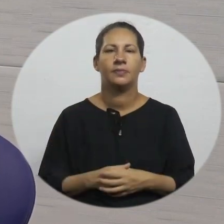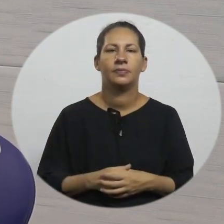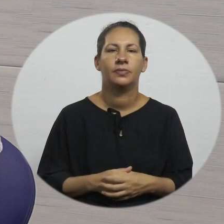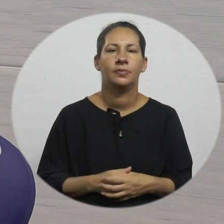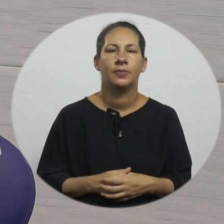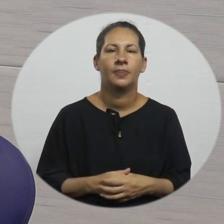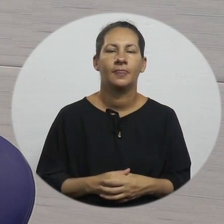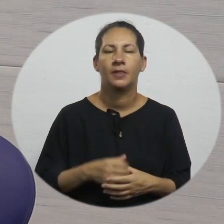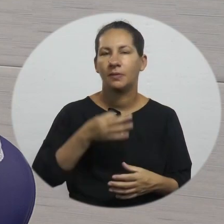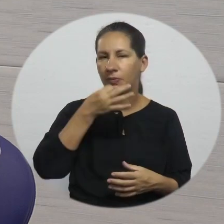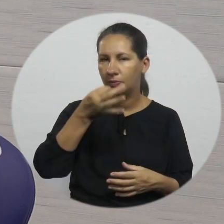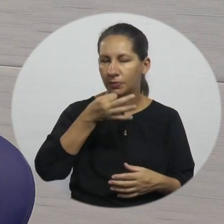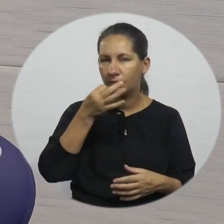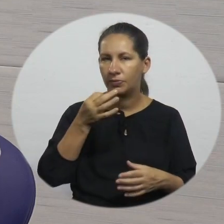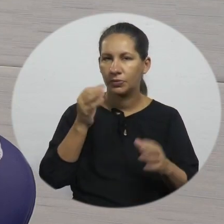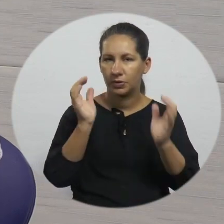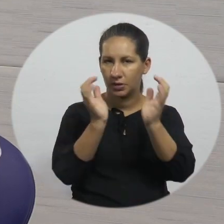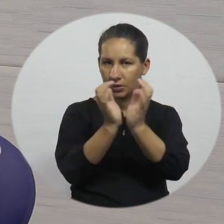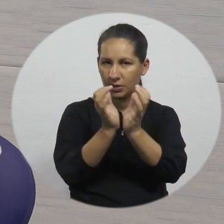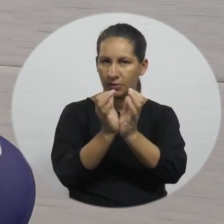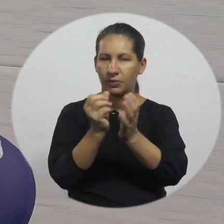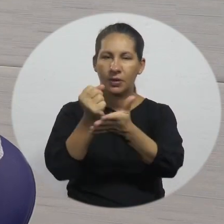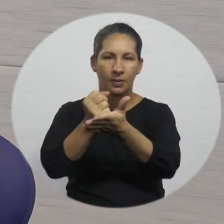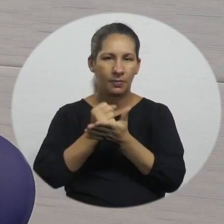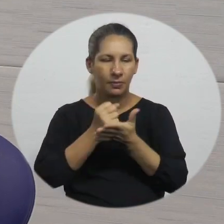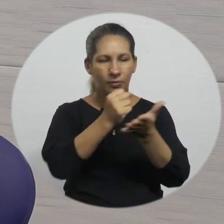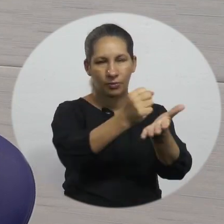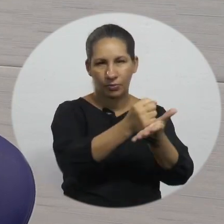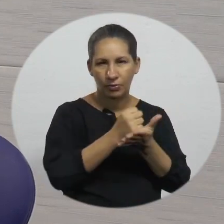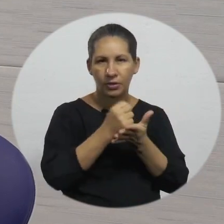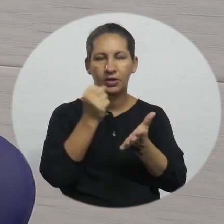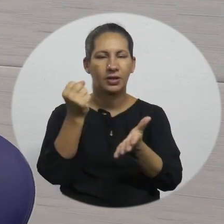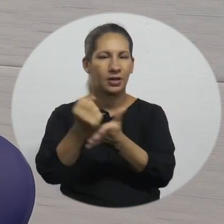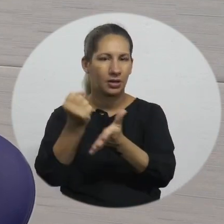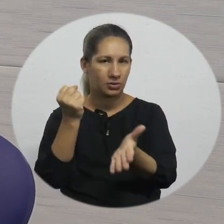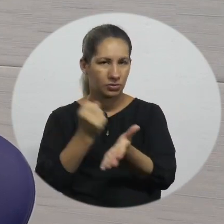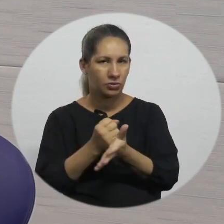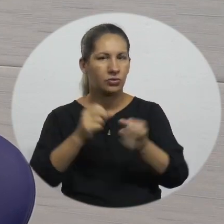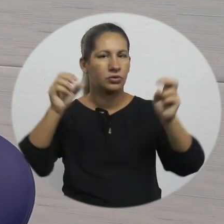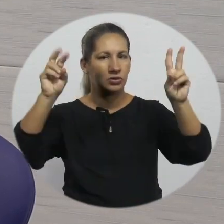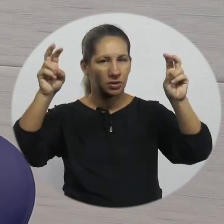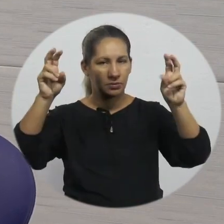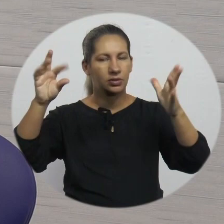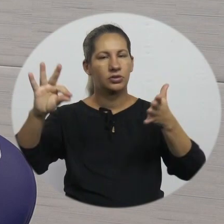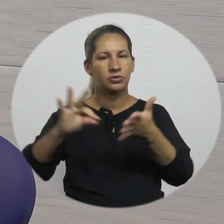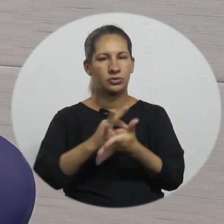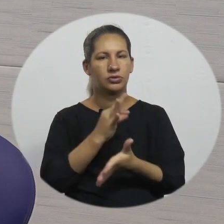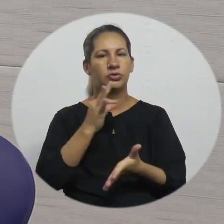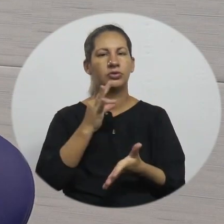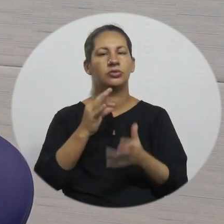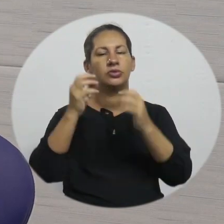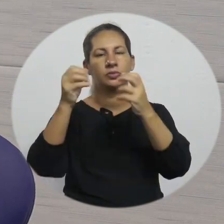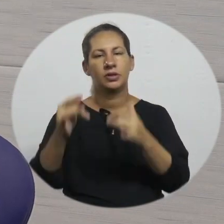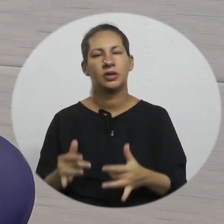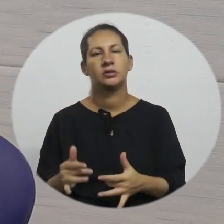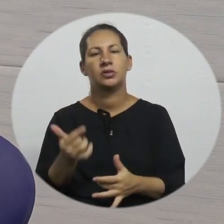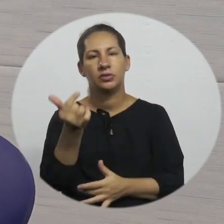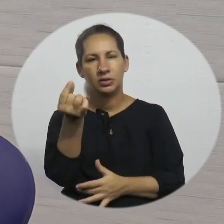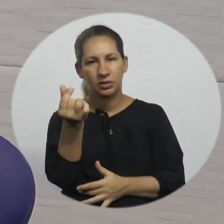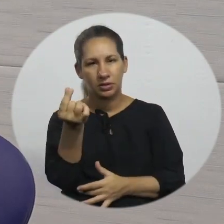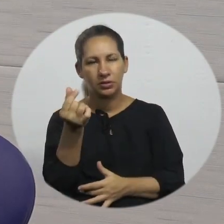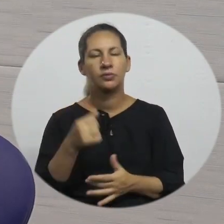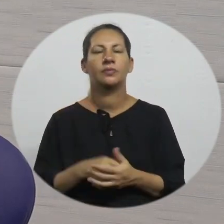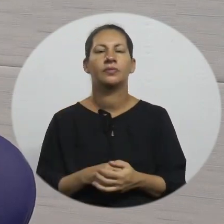que é a gente propor uma equipe que apoie os cartórios eleitorais, principalmente nas temáticas de registro de candidatura e prestação de